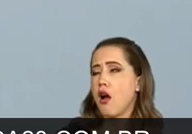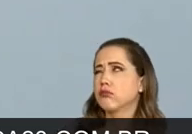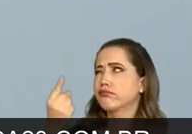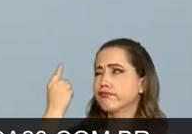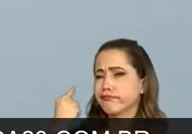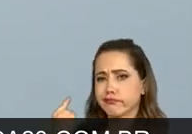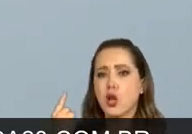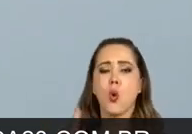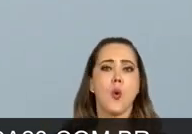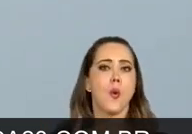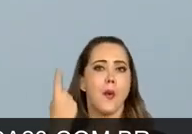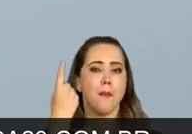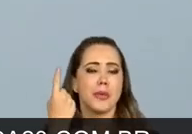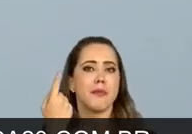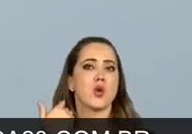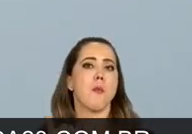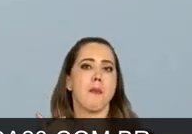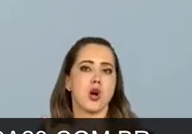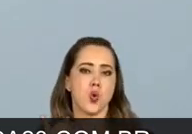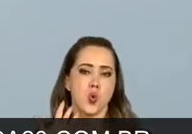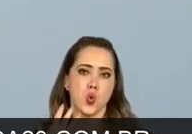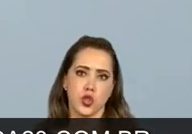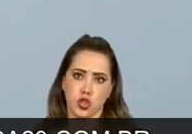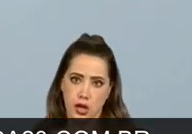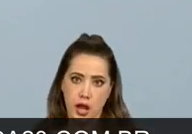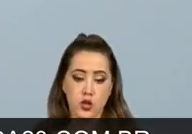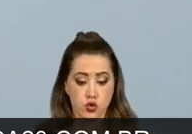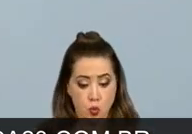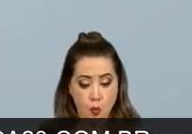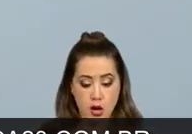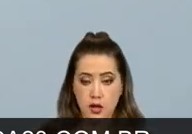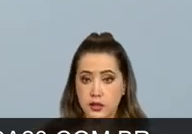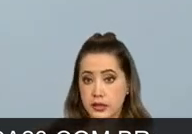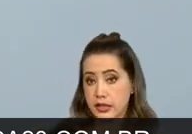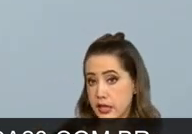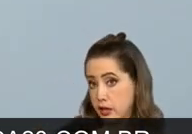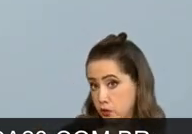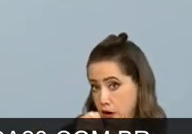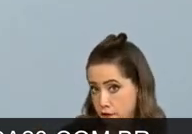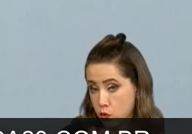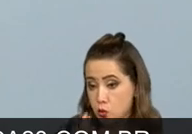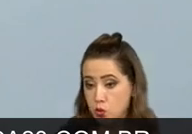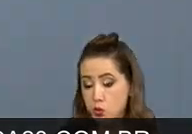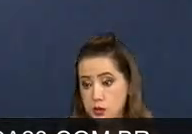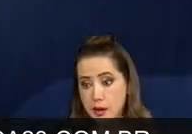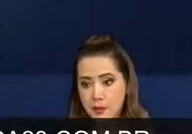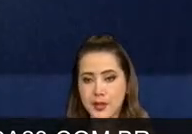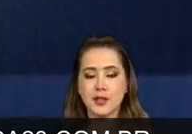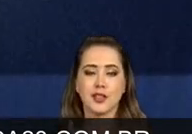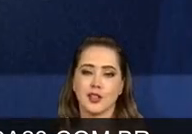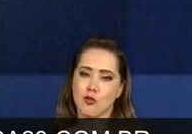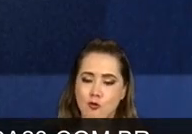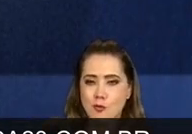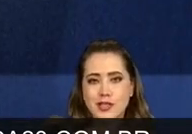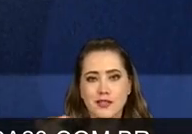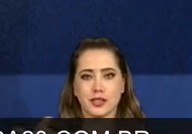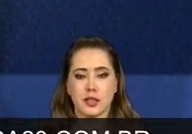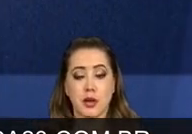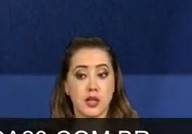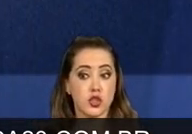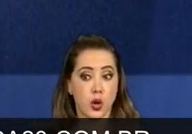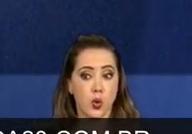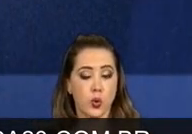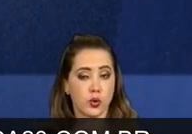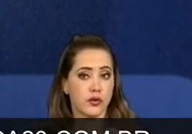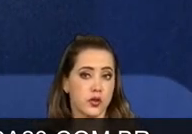leite humano do Brasil criado no Instituto Fernandes Figueira da fio Cruz abri as suas portas segundo dados da fio Cruz